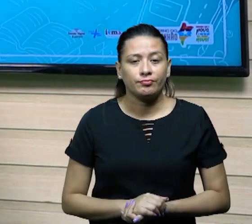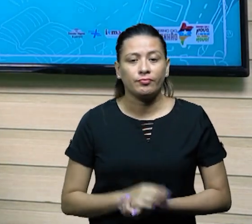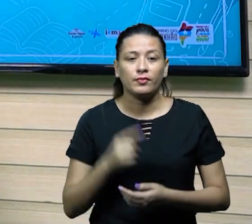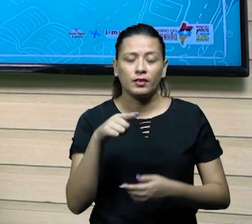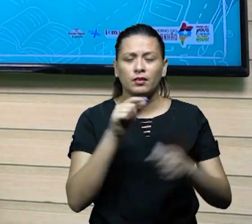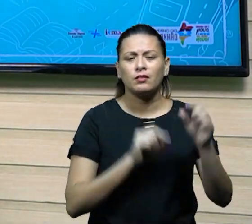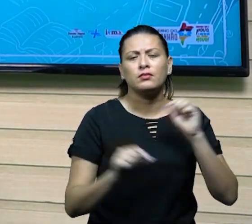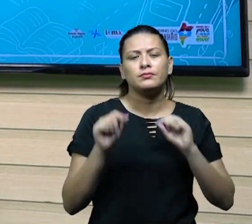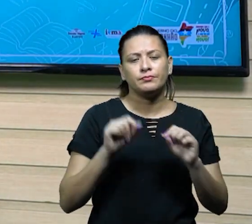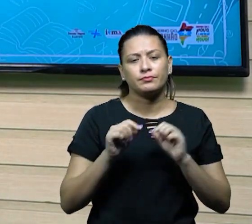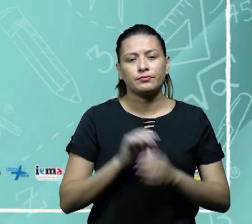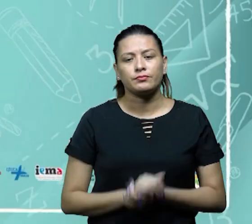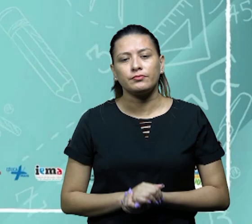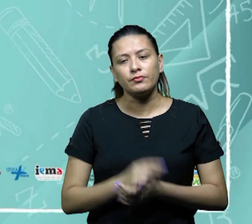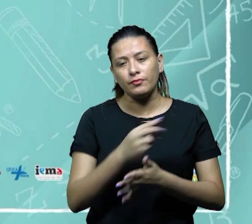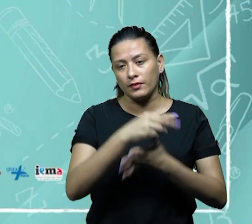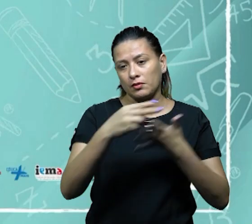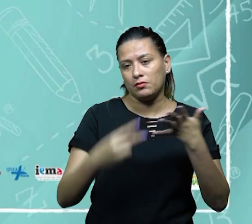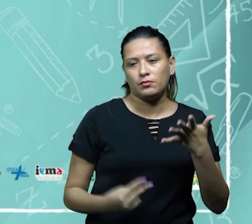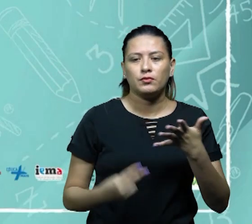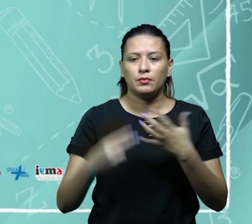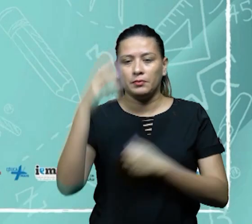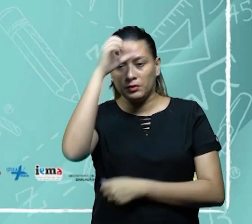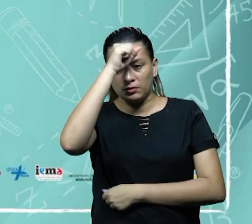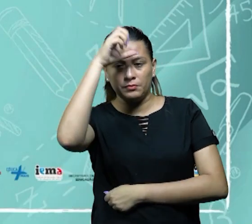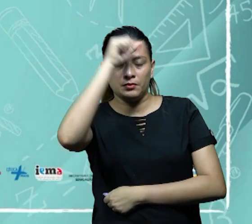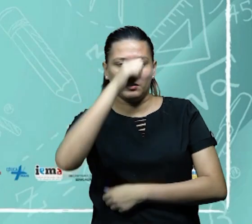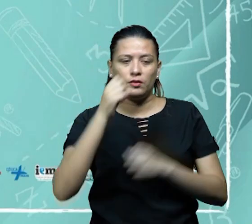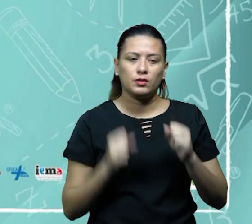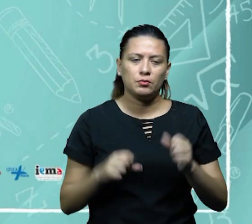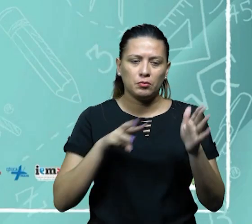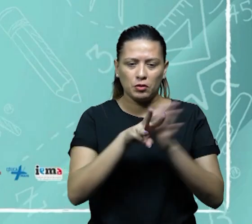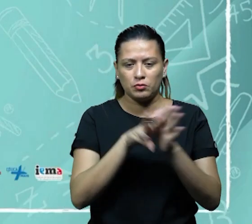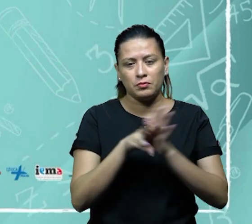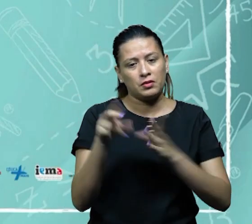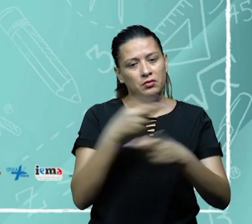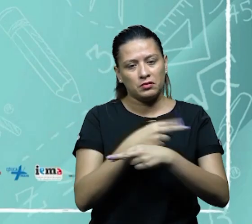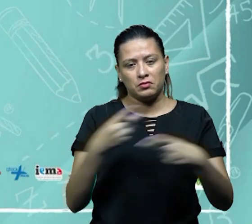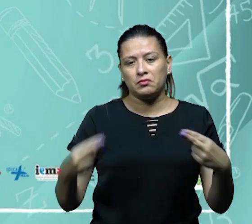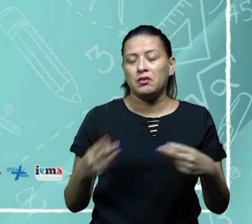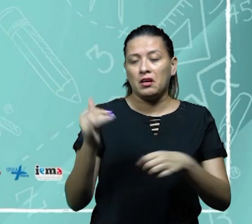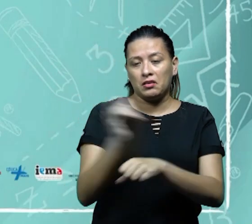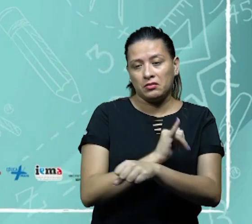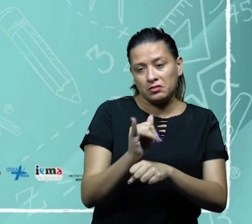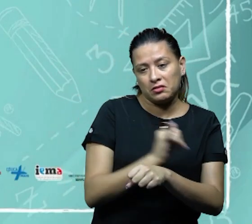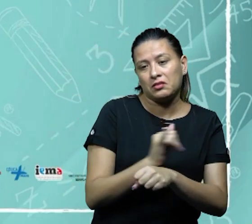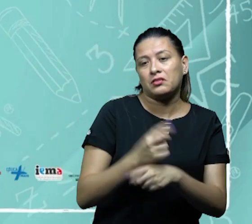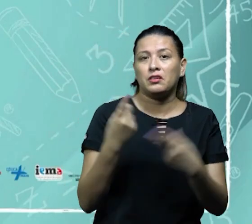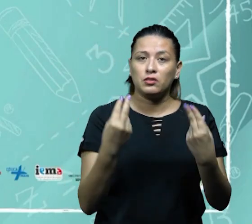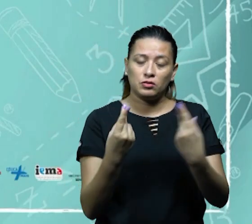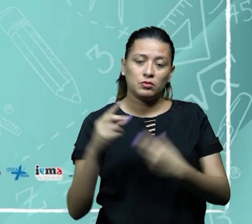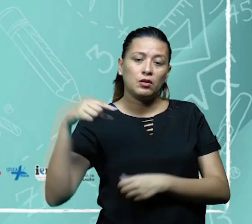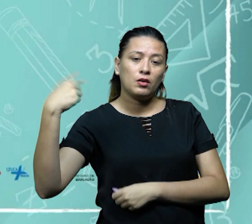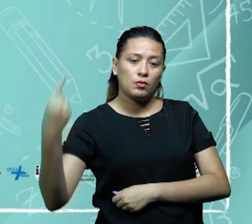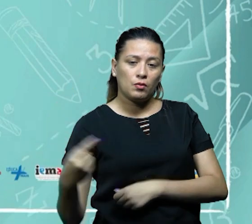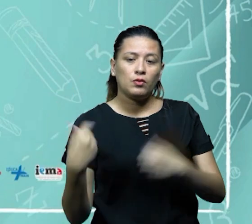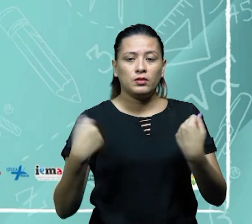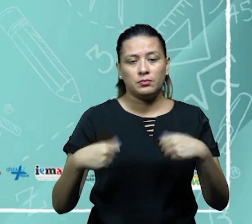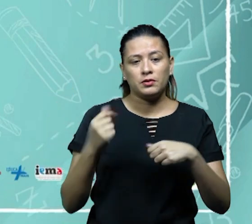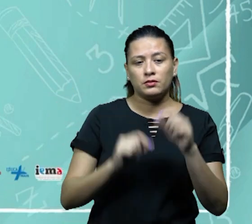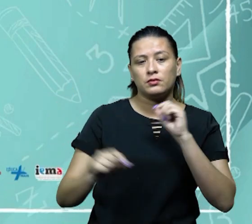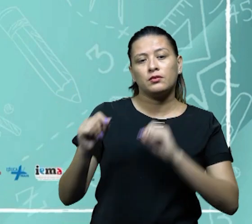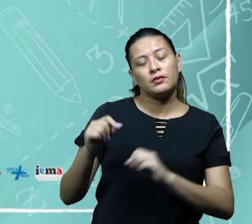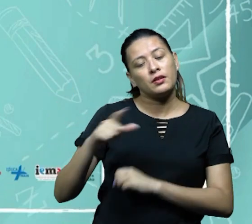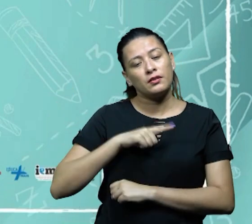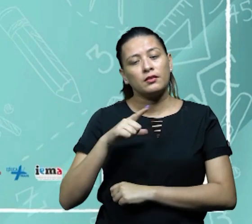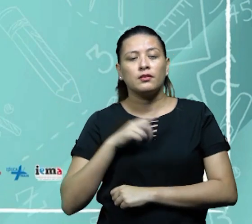isso, esses treinamentos online. Então vamos entender um pouquinho que essa questão do treinamento online. É mais uma forma de aprendizado que pode